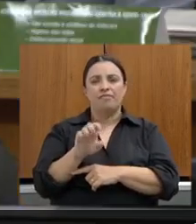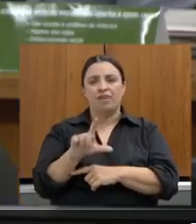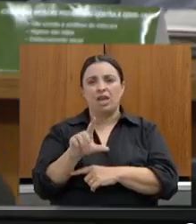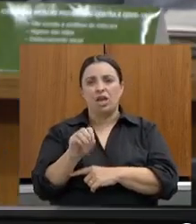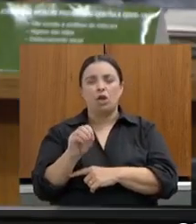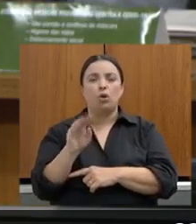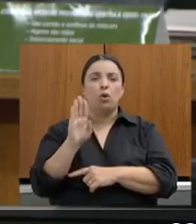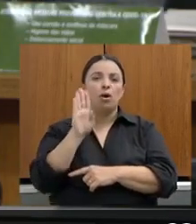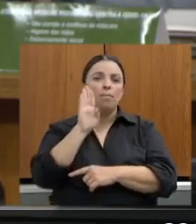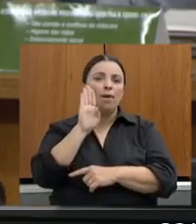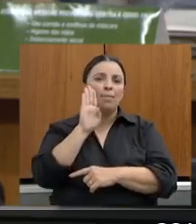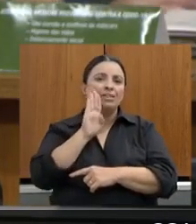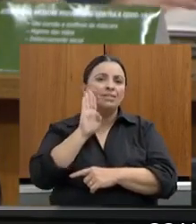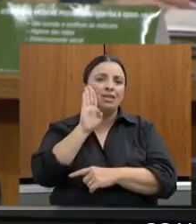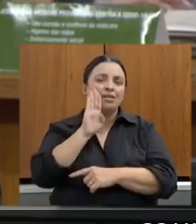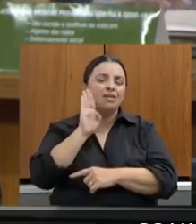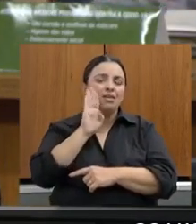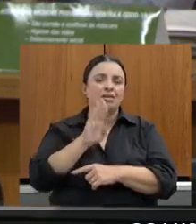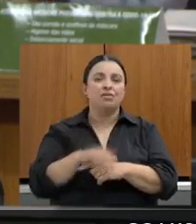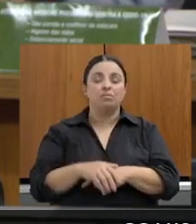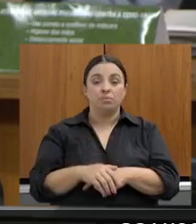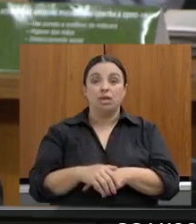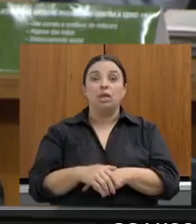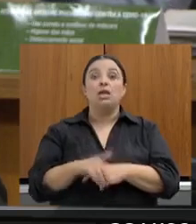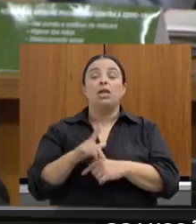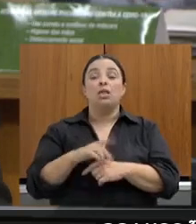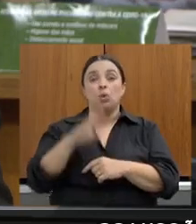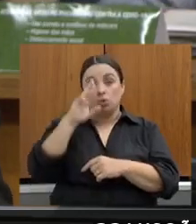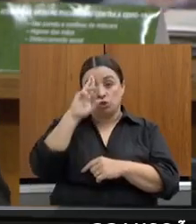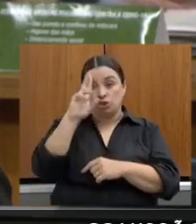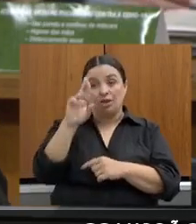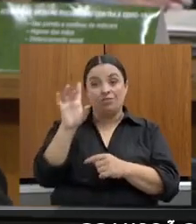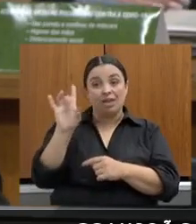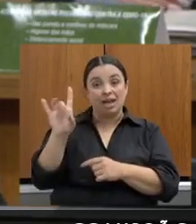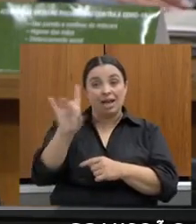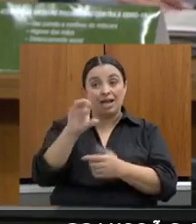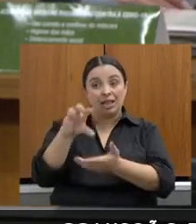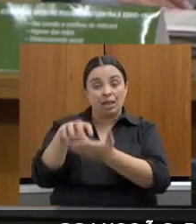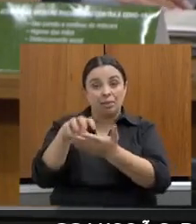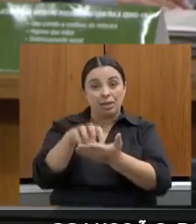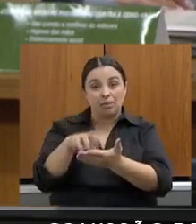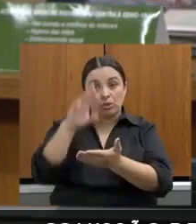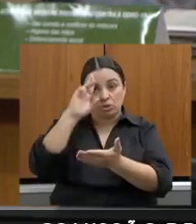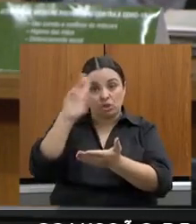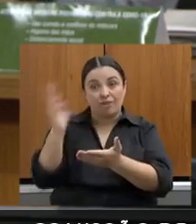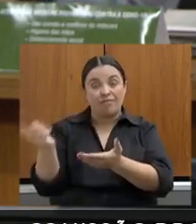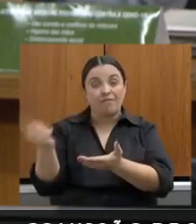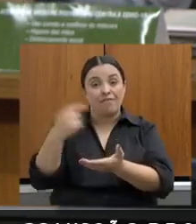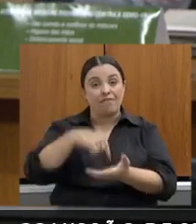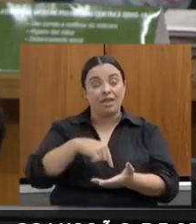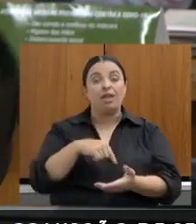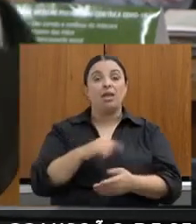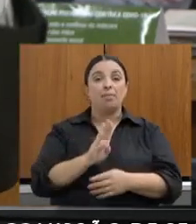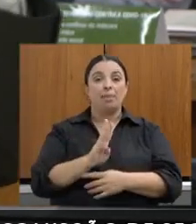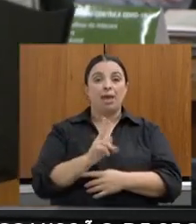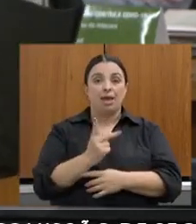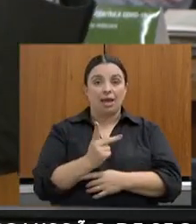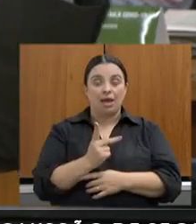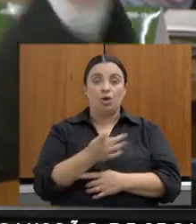tão chefes dos departamentos estão vindo a Belo Horizonte com os delegados regionais